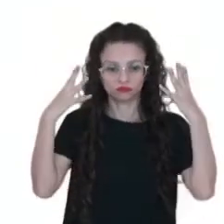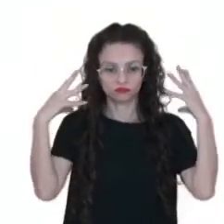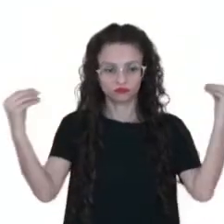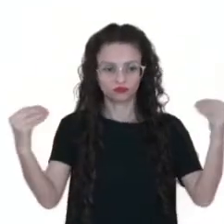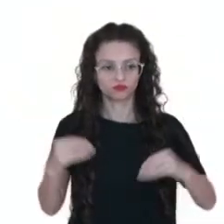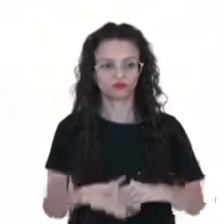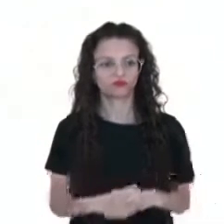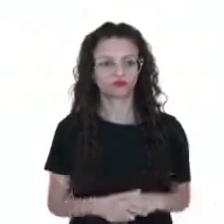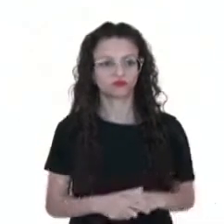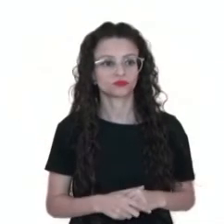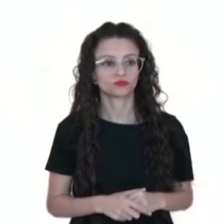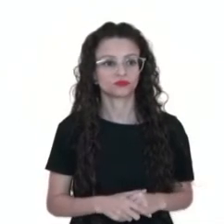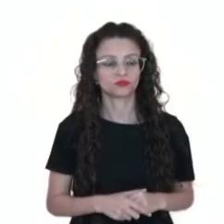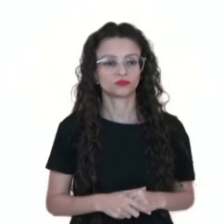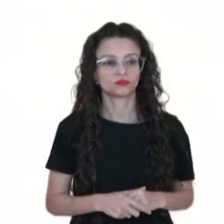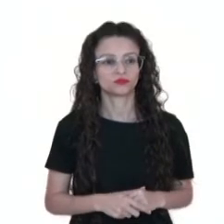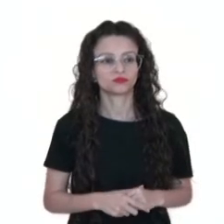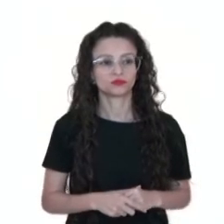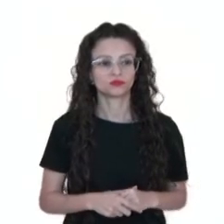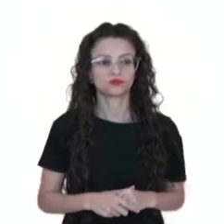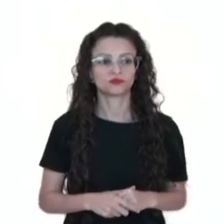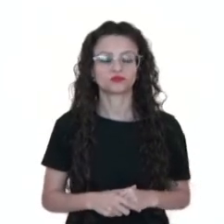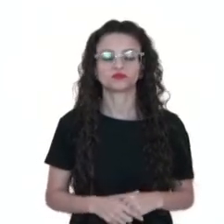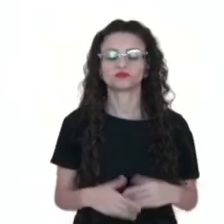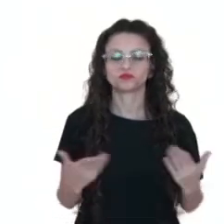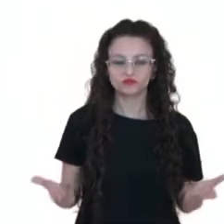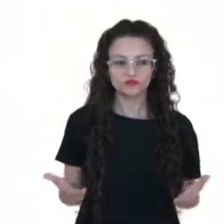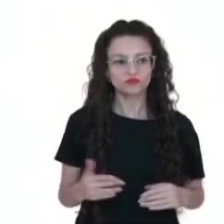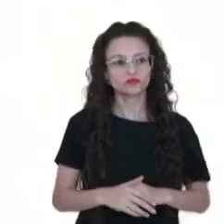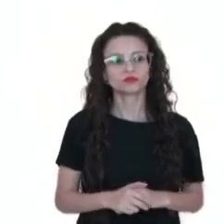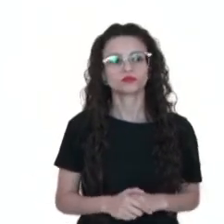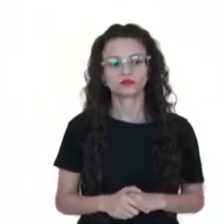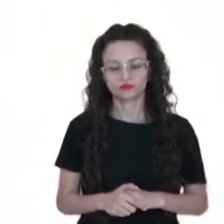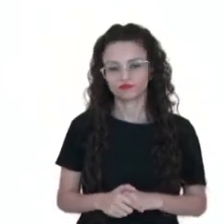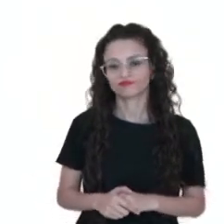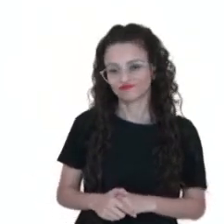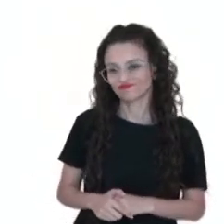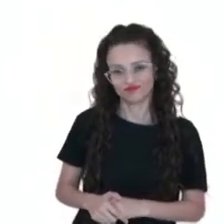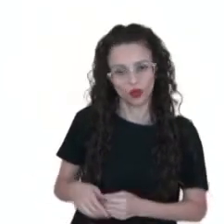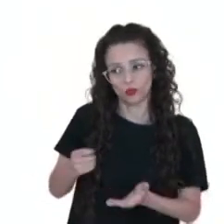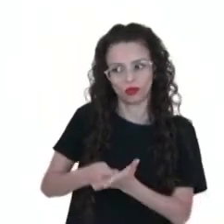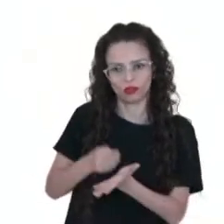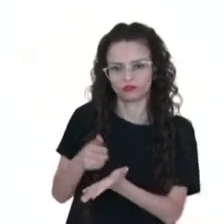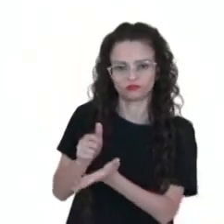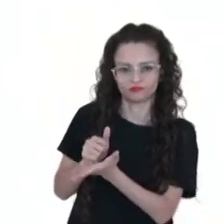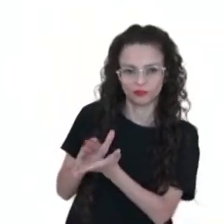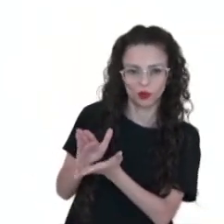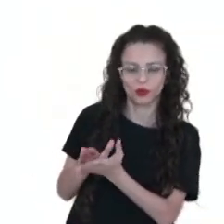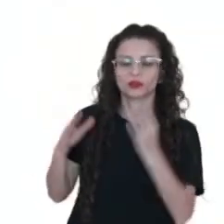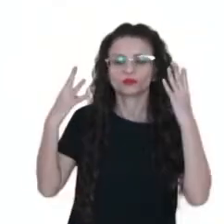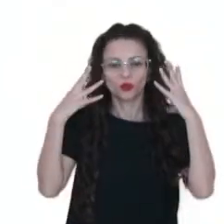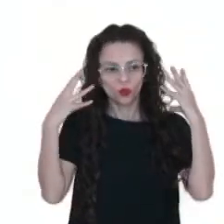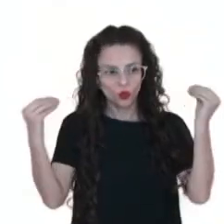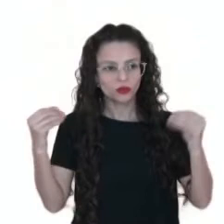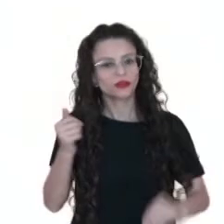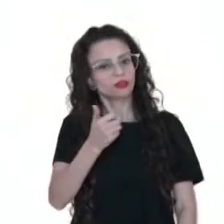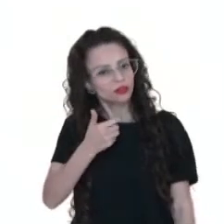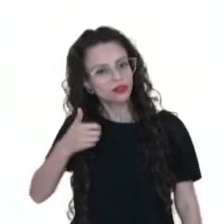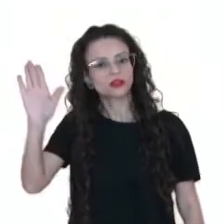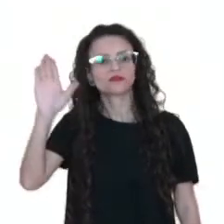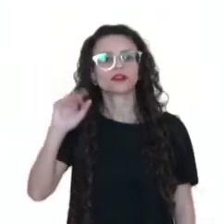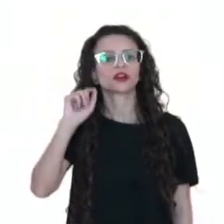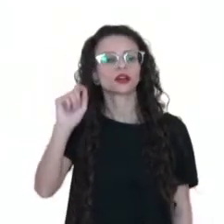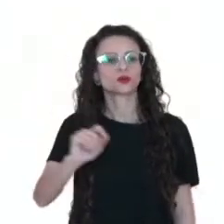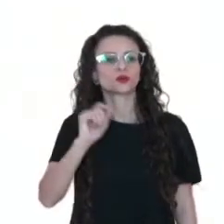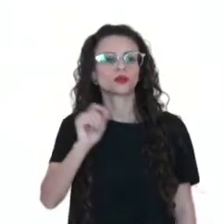do Brasil, tá? Então aqui, ó, forçados a deixar o Nordeste brasileiro, os holandeses levaram para as Antilhas